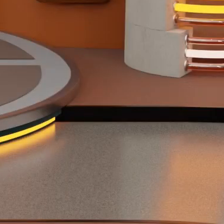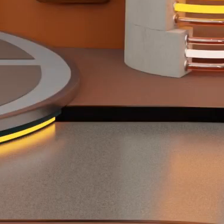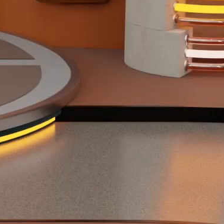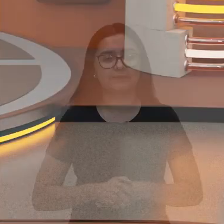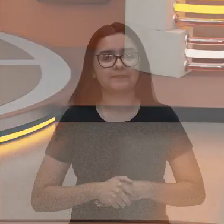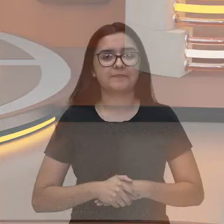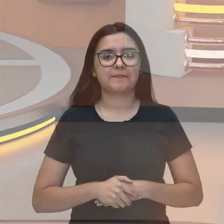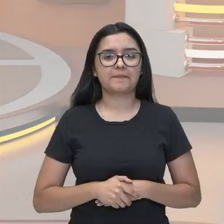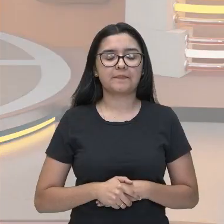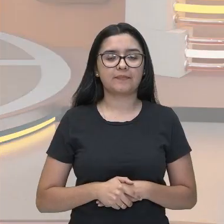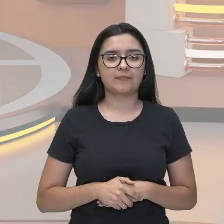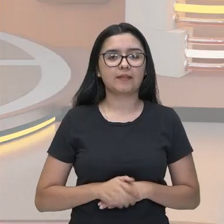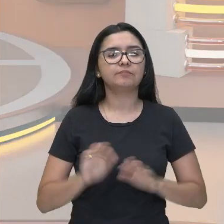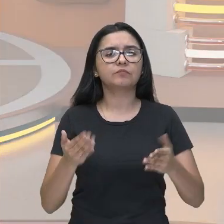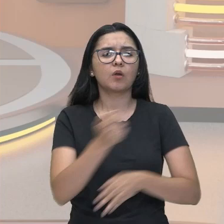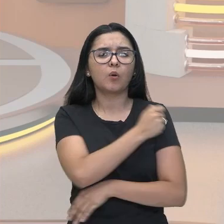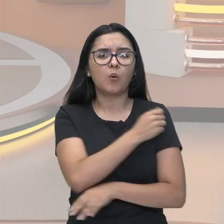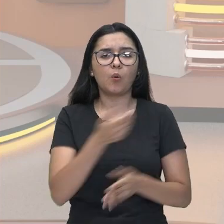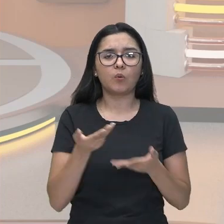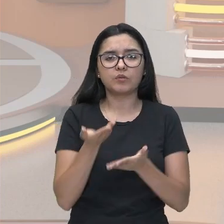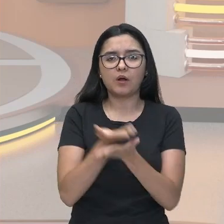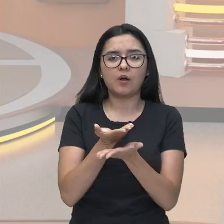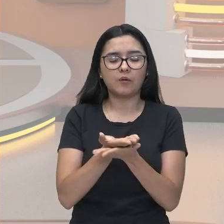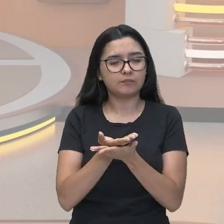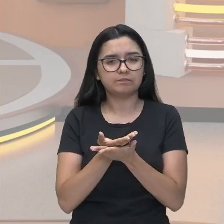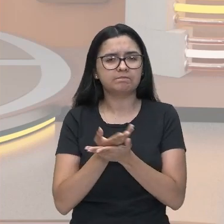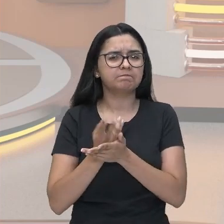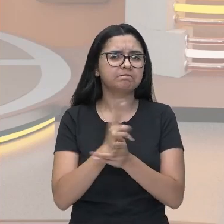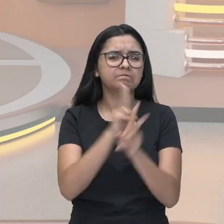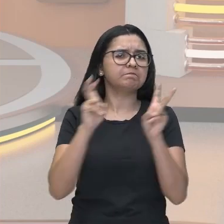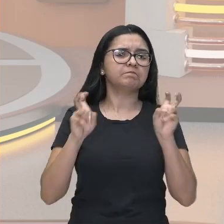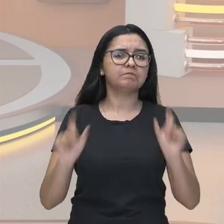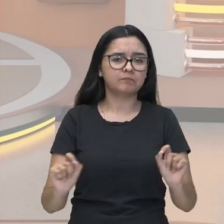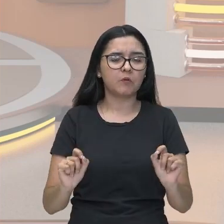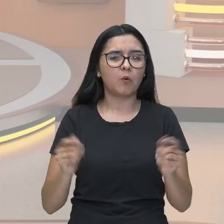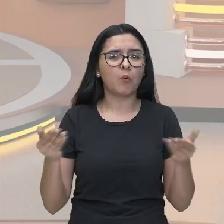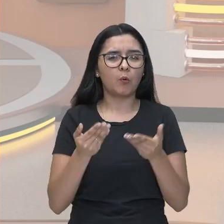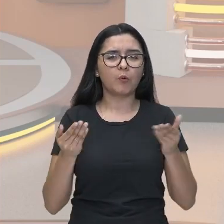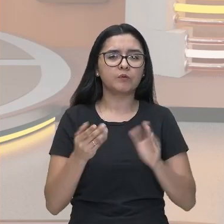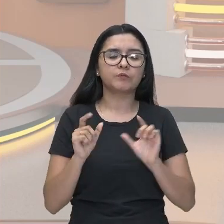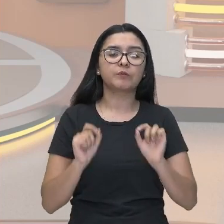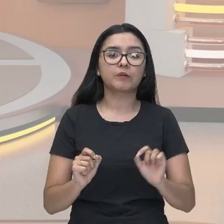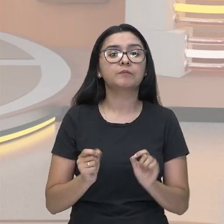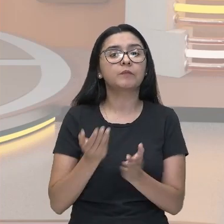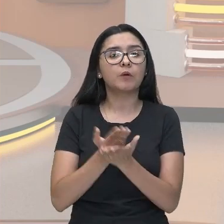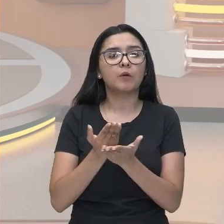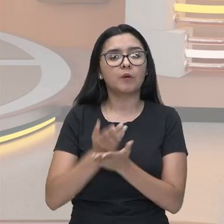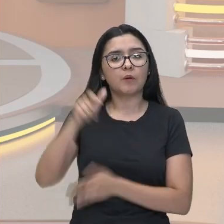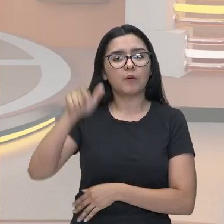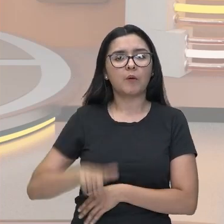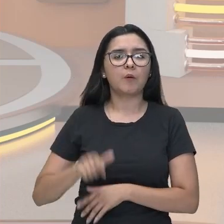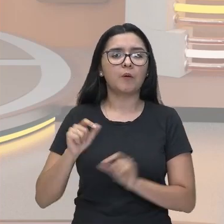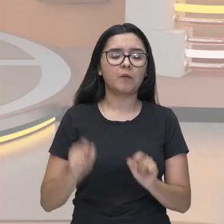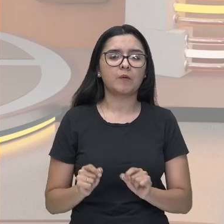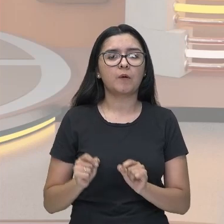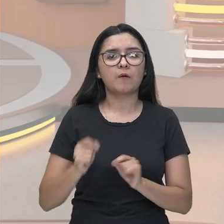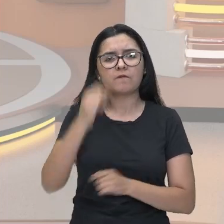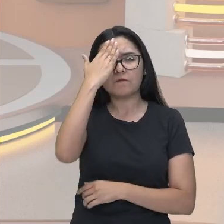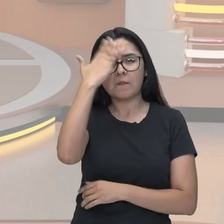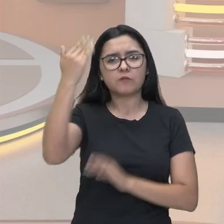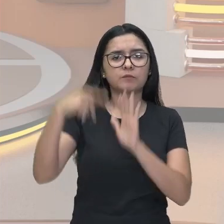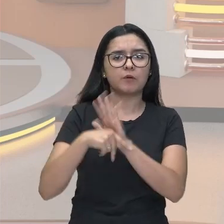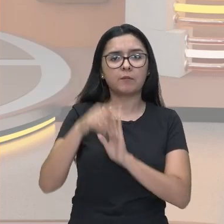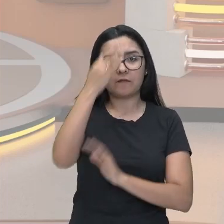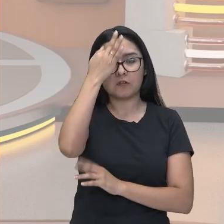Então, pessoal, hoje nessa aula nós vamos falar de um grande pensador clássico da filosofia, né? Que